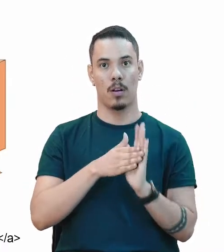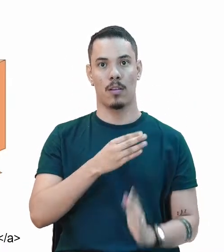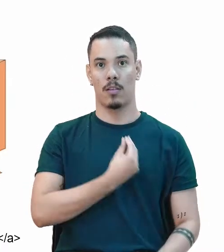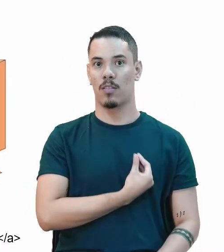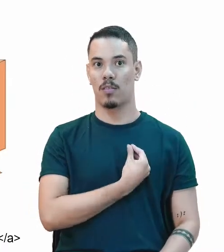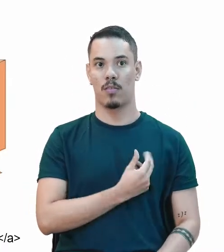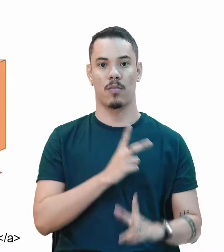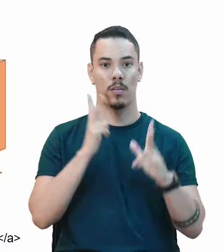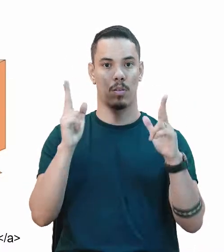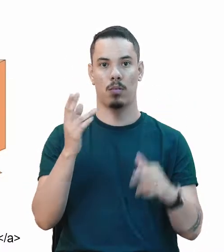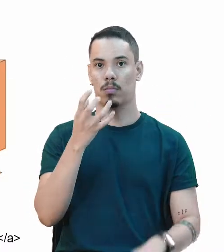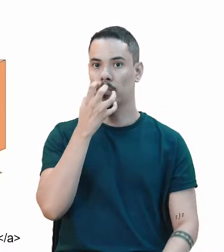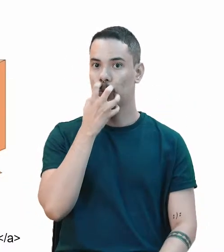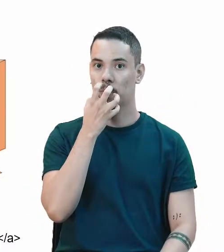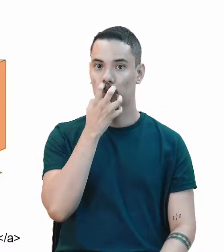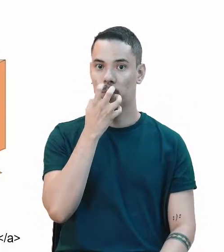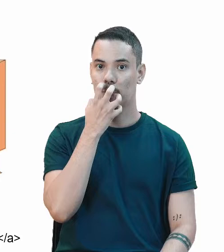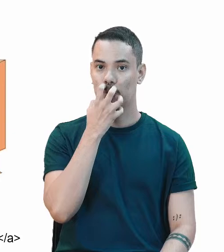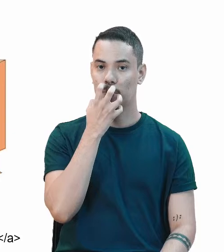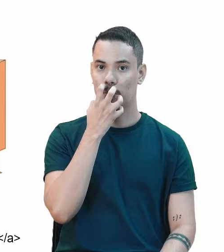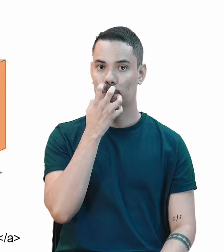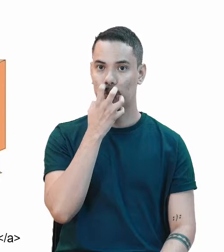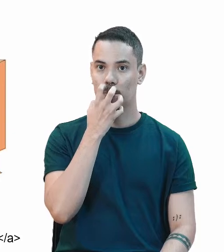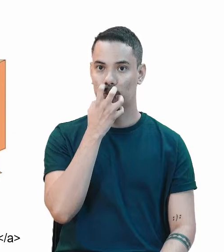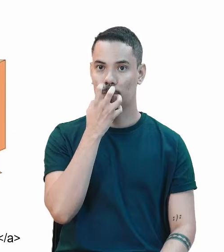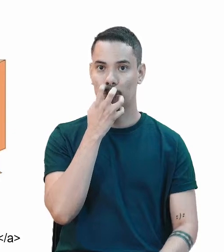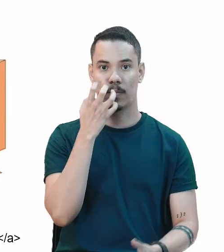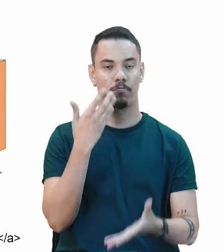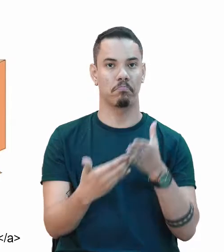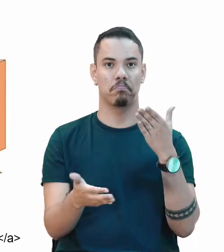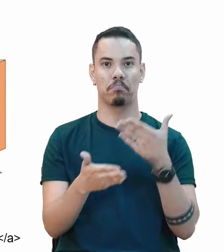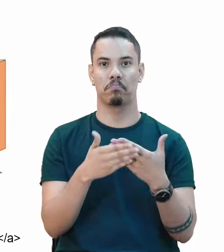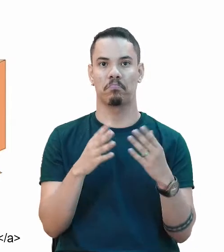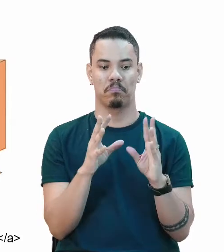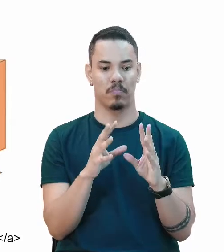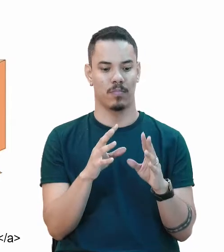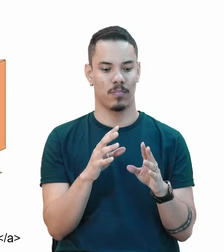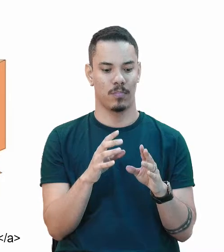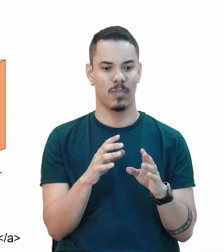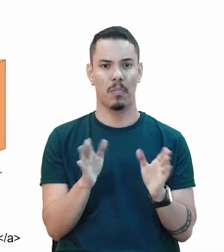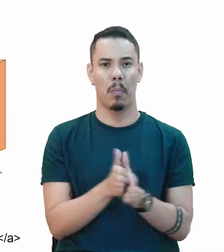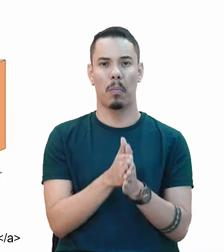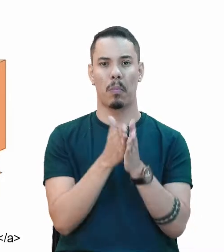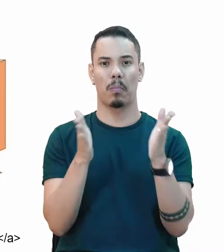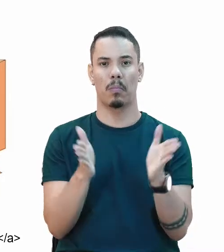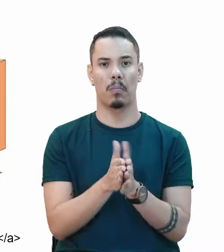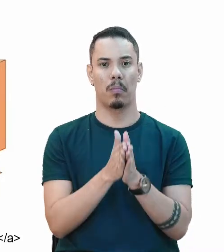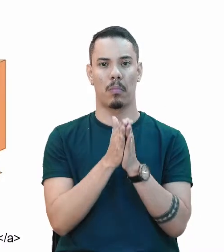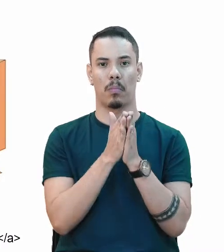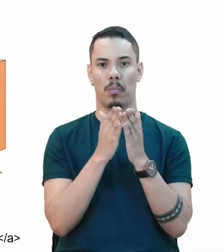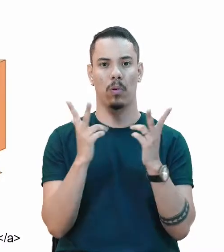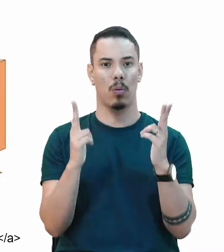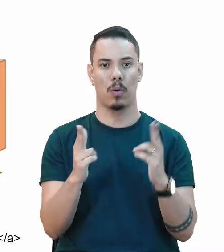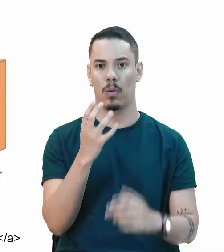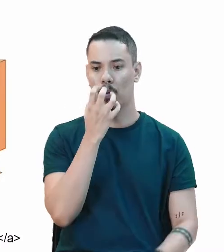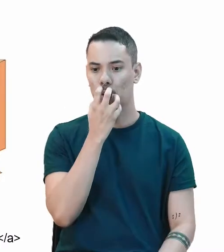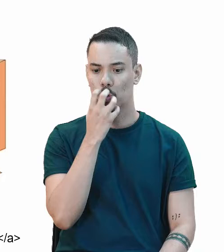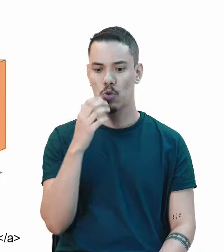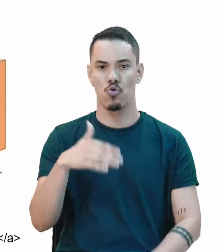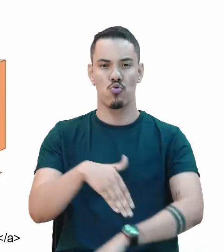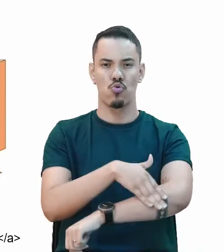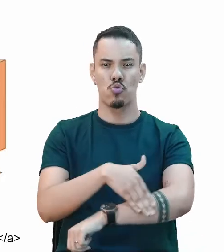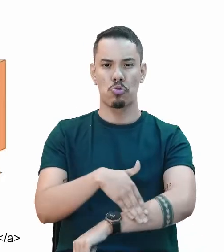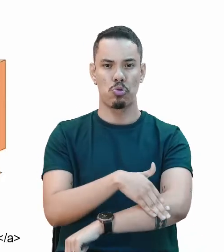da cidade, sem qualquer propriedade ou conforto. Pessoal, olha